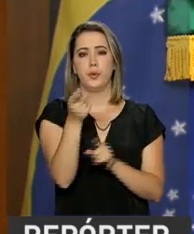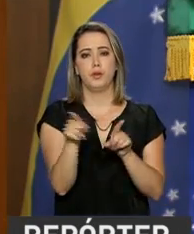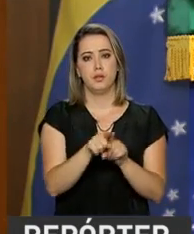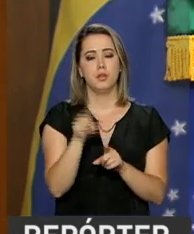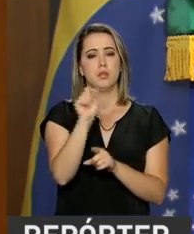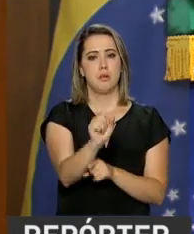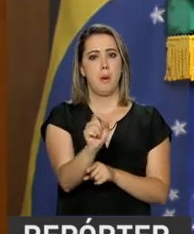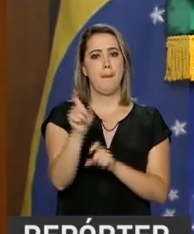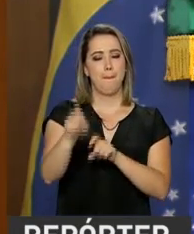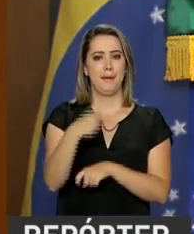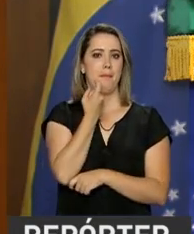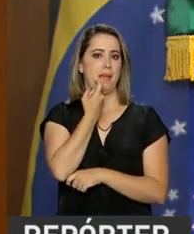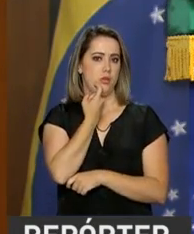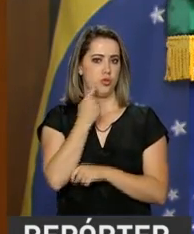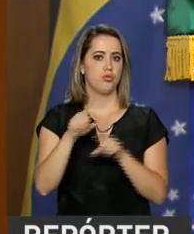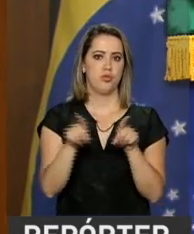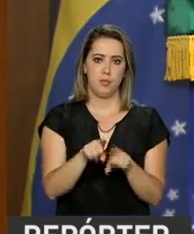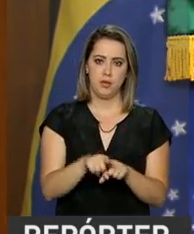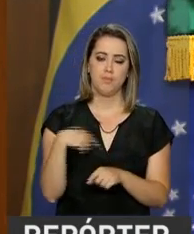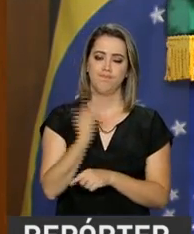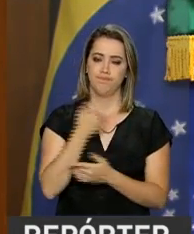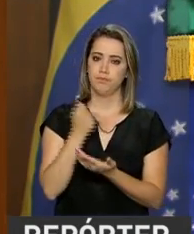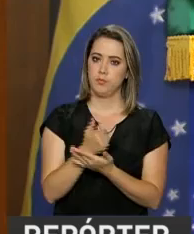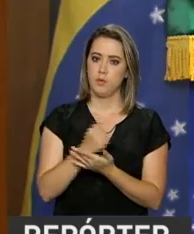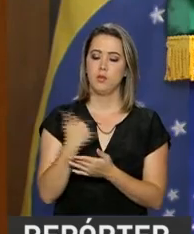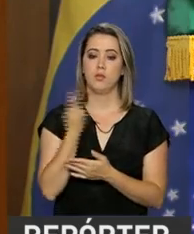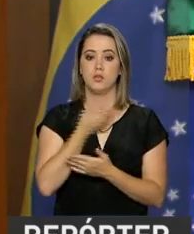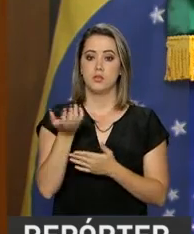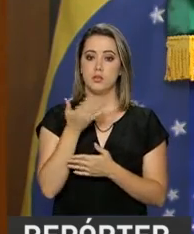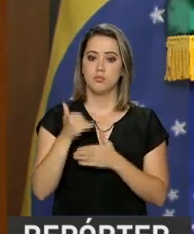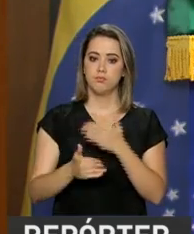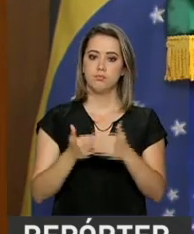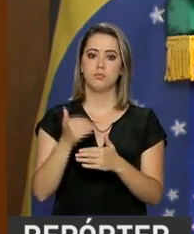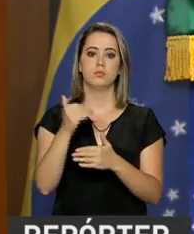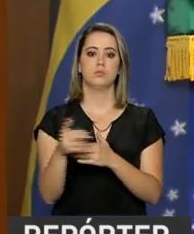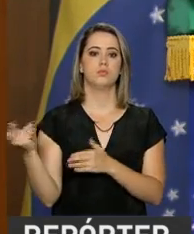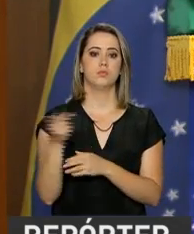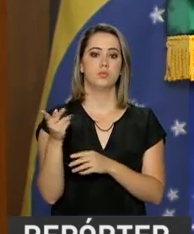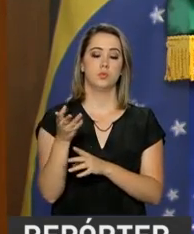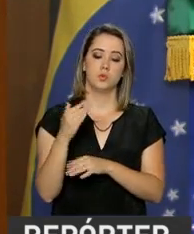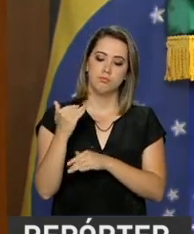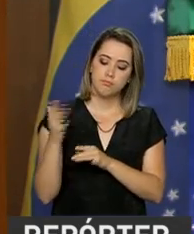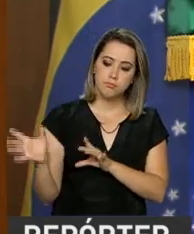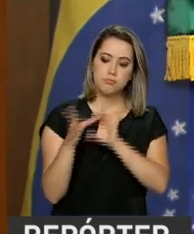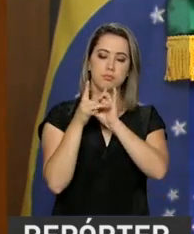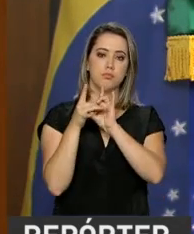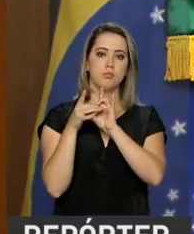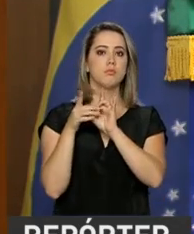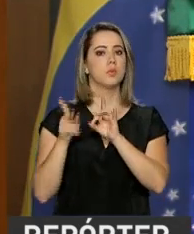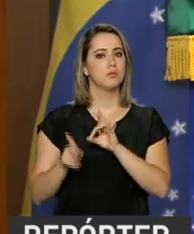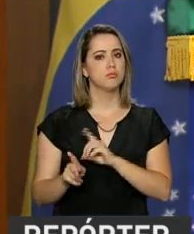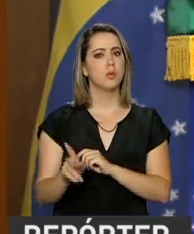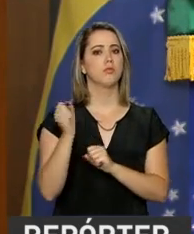Brasil e Isso demonstra a nossa disposição e avançar a demonstração de que o relacionamento eh está